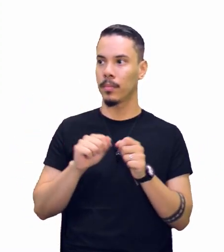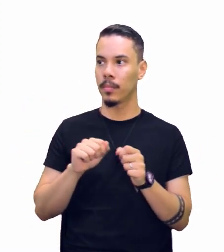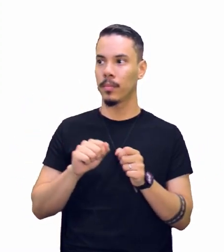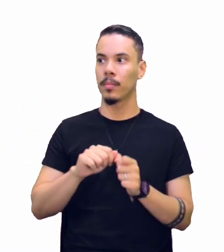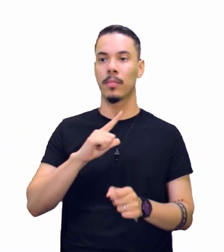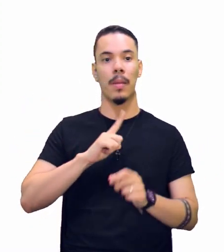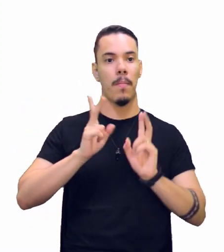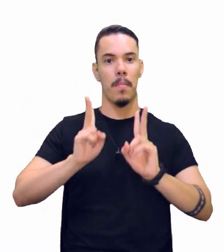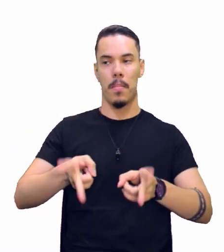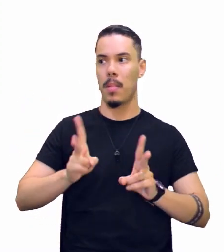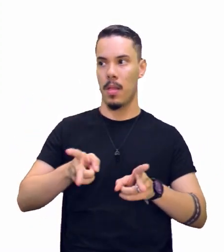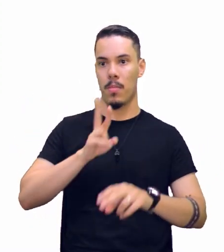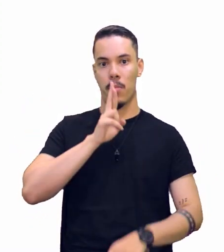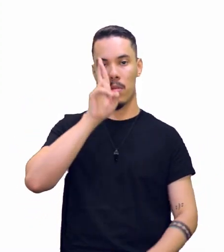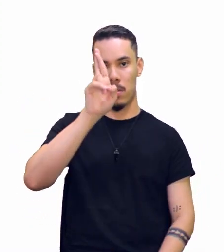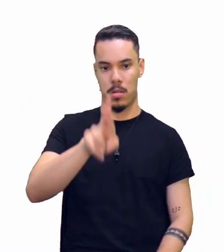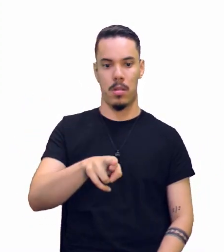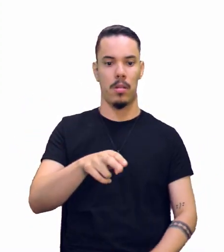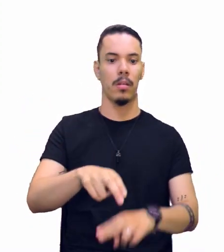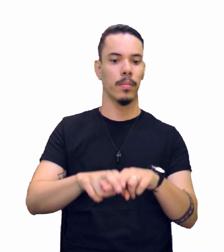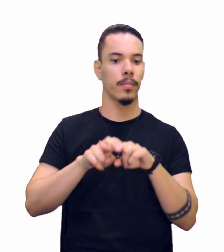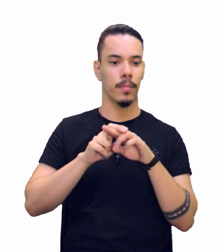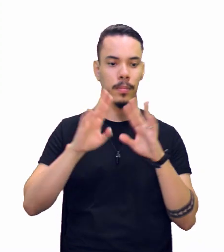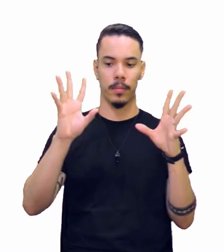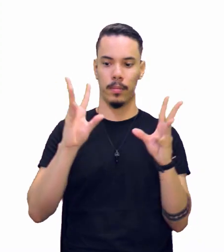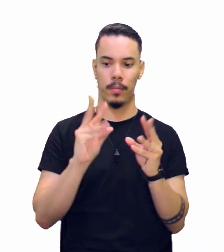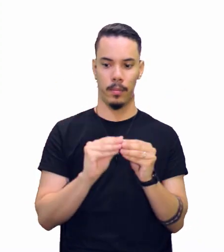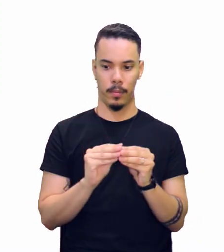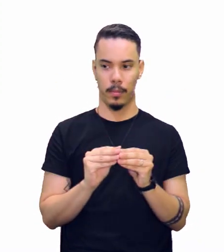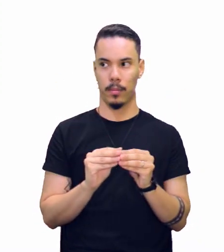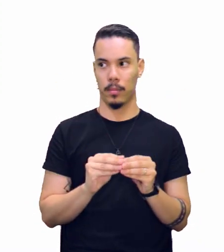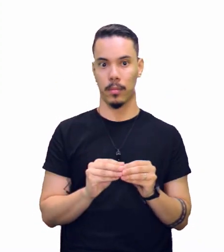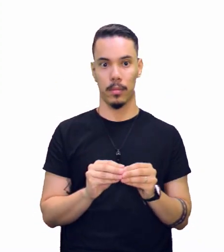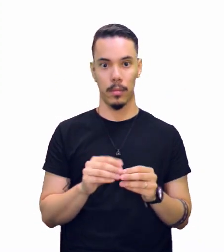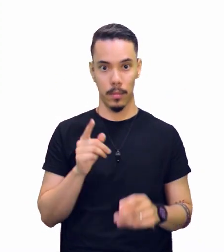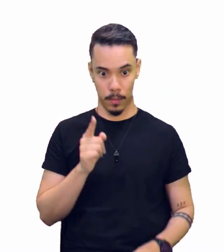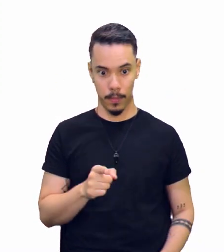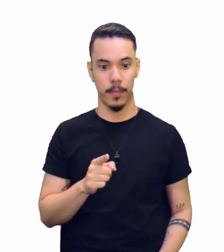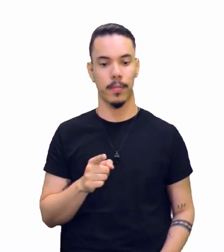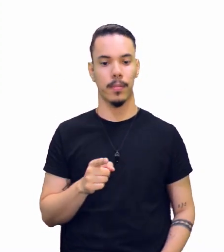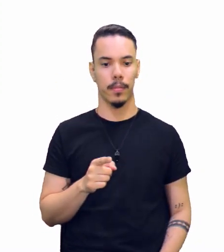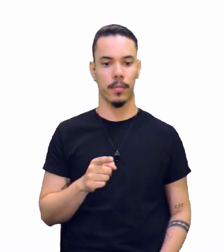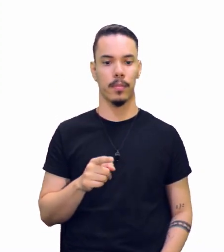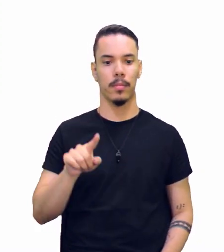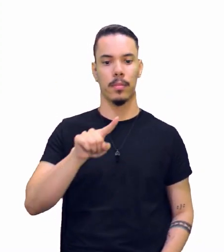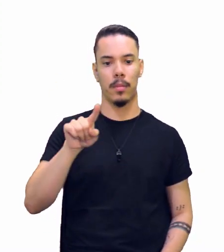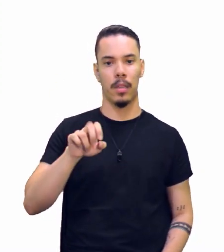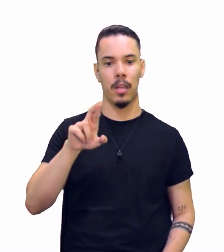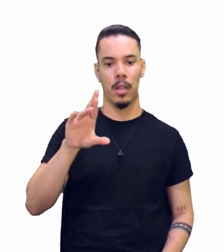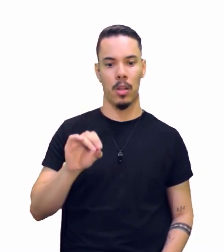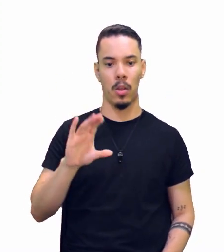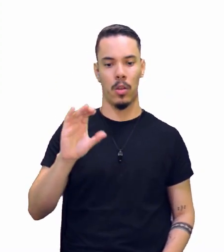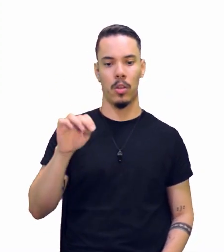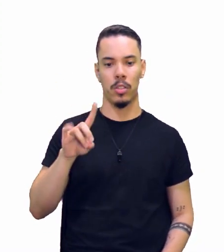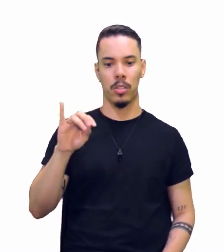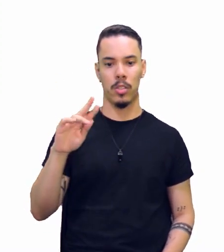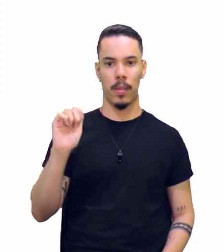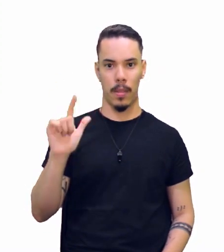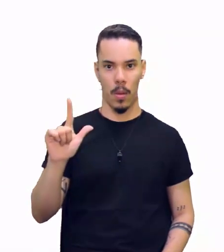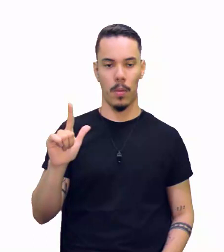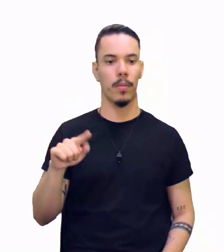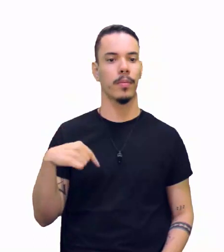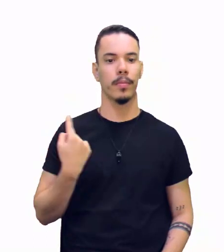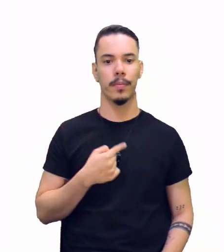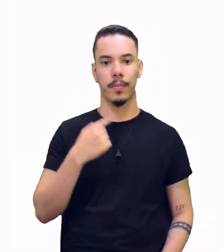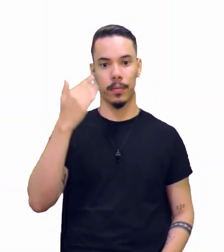mesmo resultado. Então, basicamente, sobre isso que se trata a zero condicional. Mas vamos entender um pouco mais.